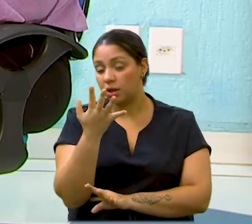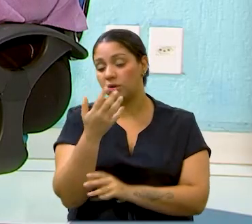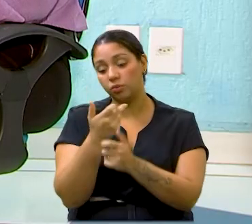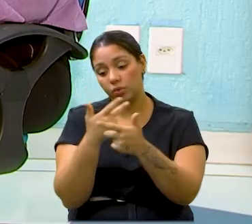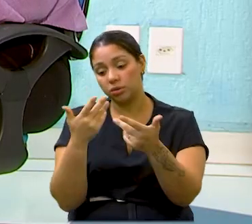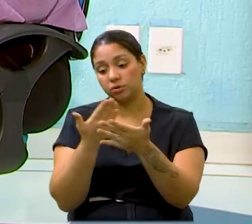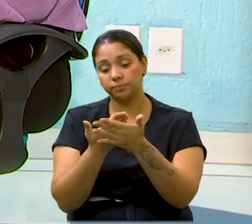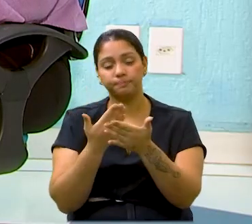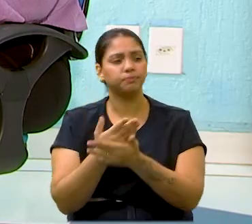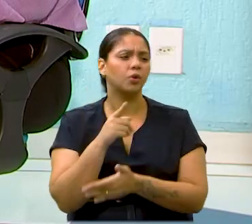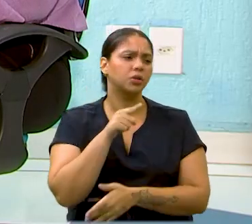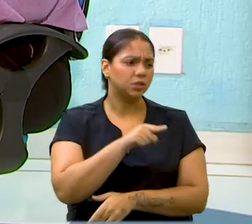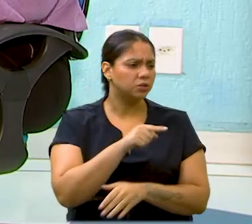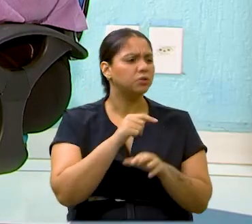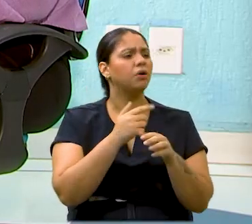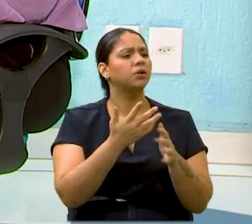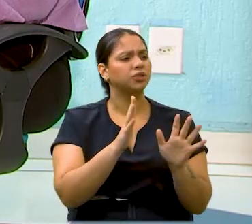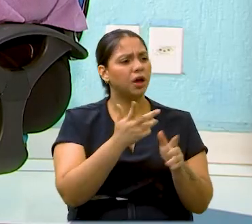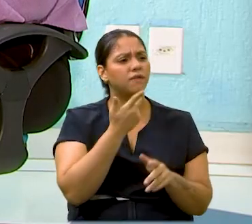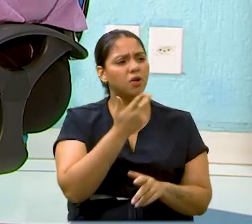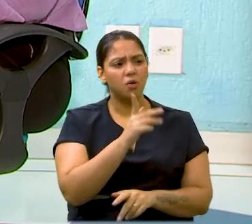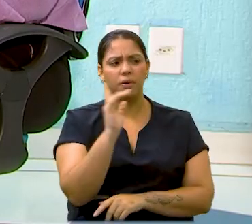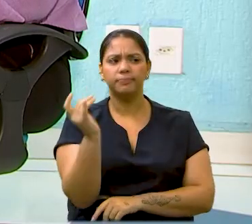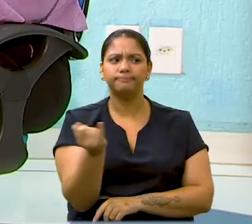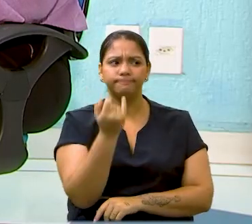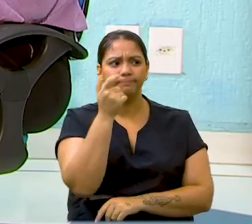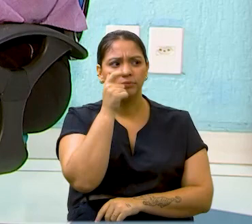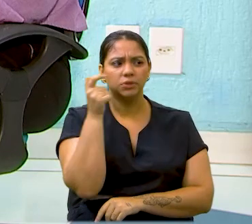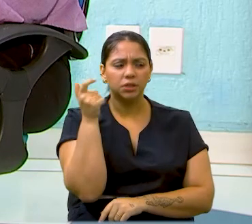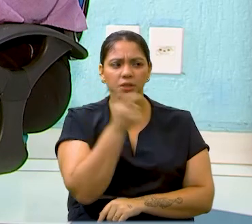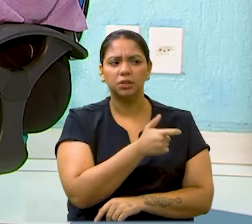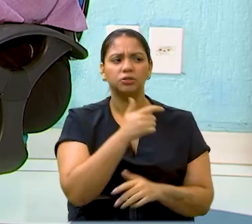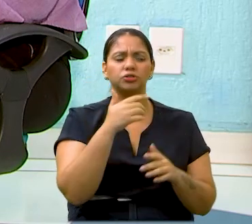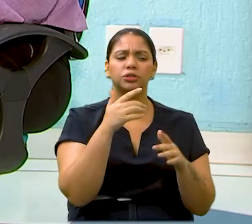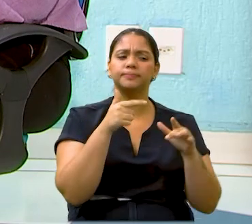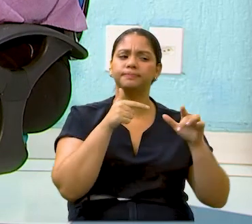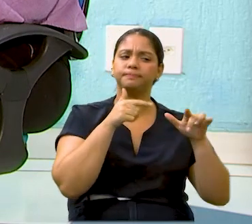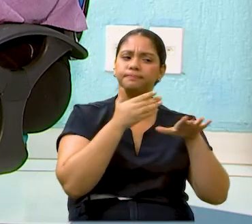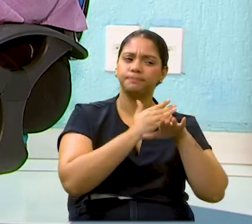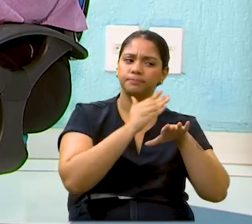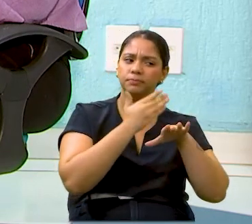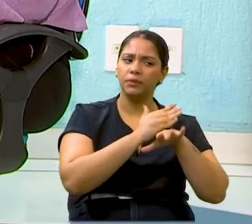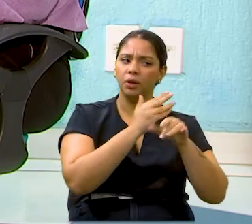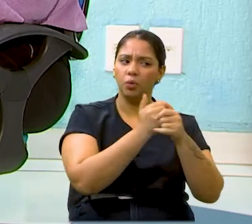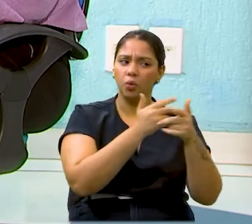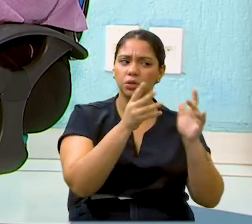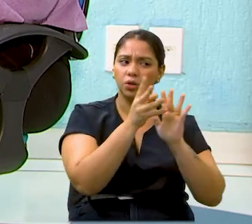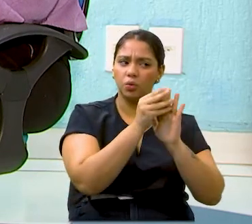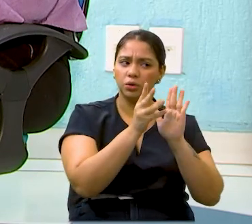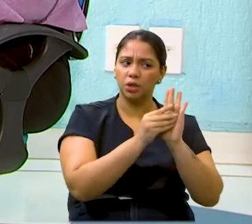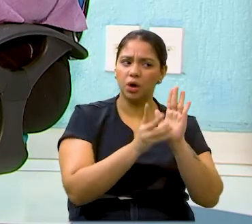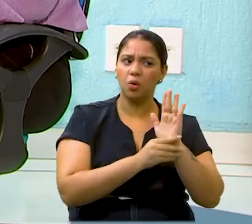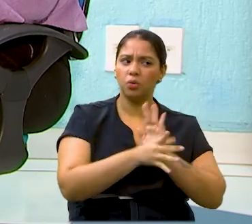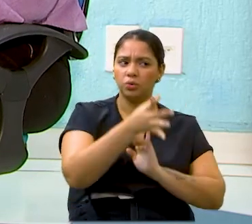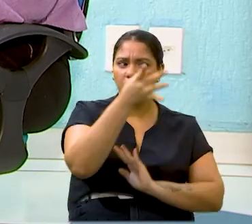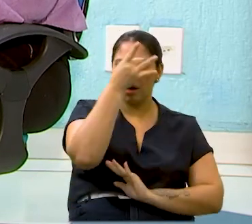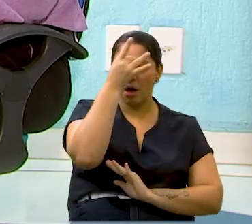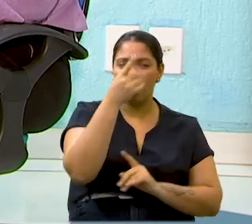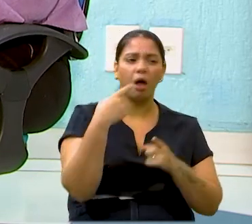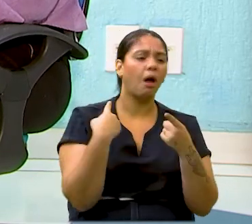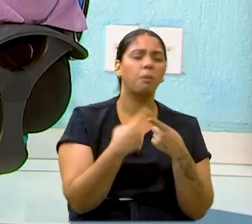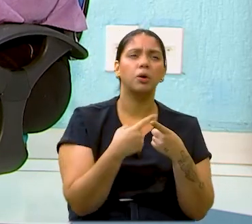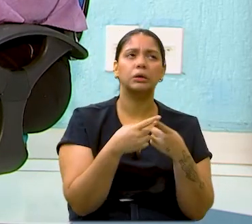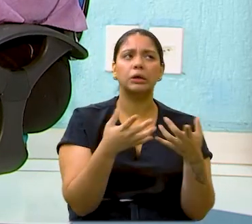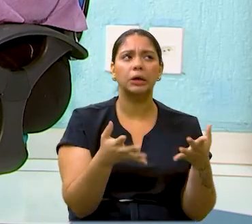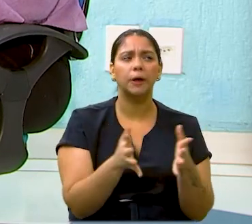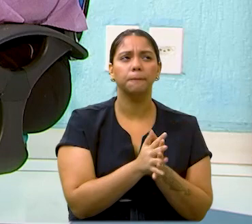estudou. Isso que você falou, Yara, é muito interessante, não é? Trabalhar essa questão de fixar o conteúdo, né? Exato. Porque,